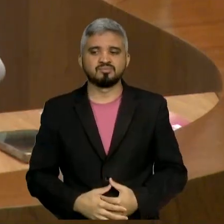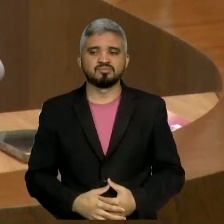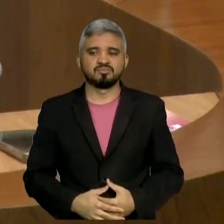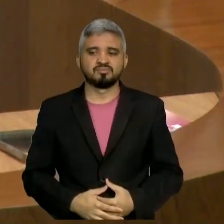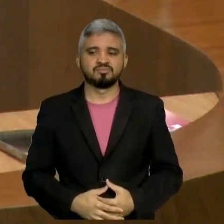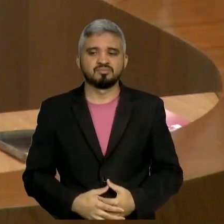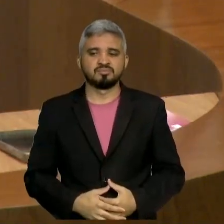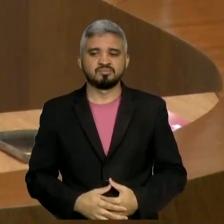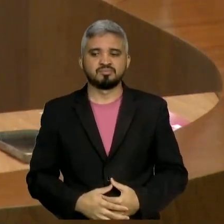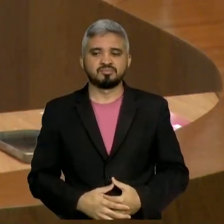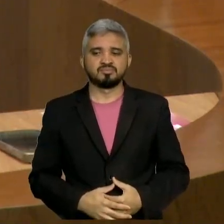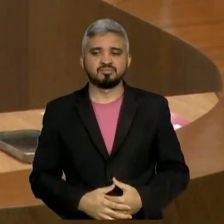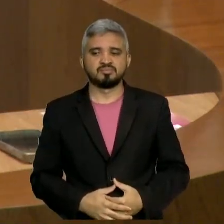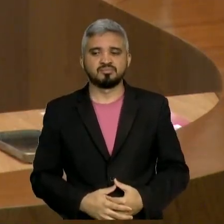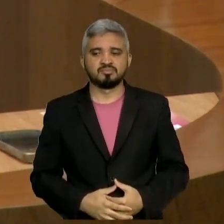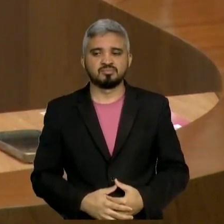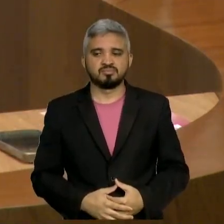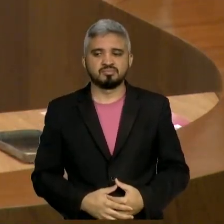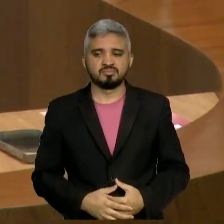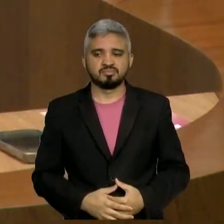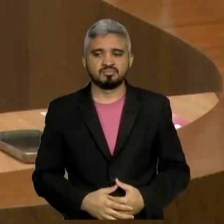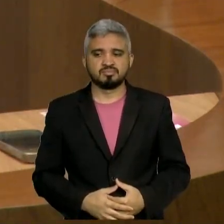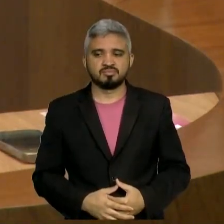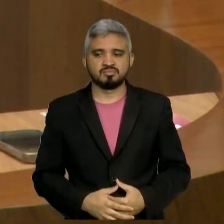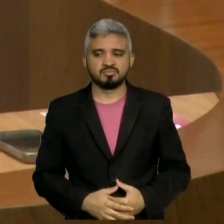ela veio para